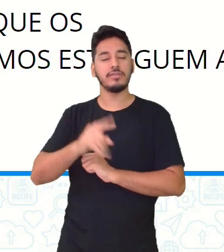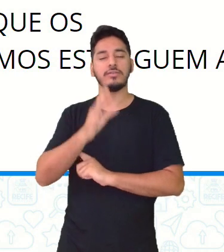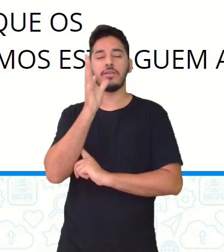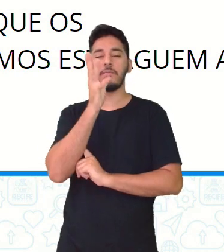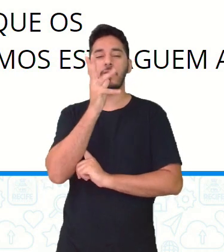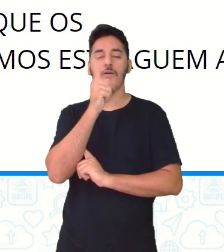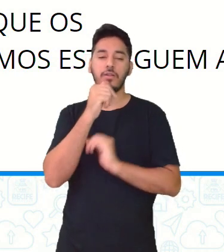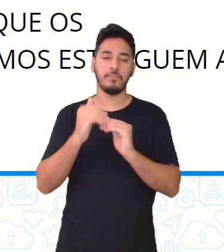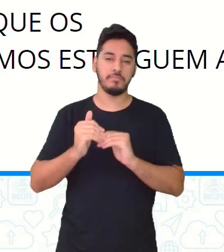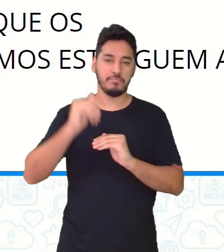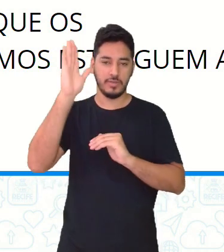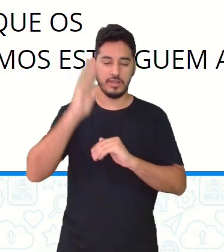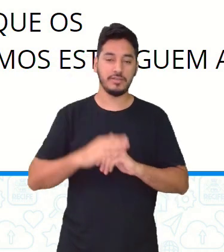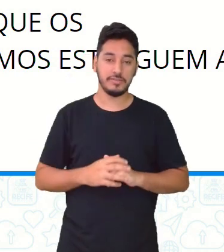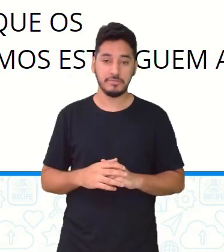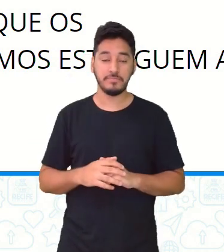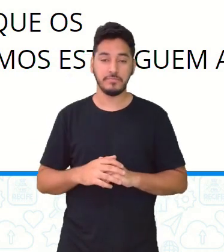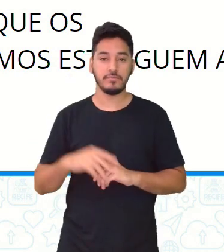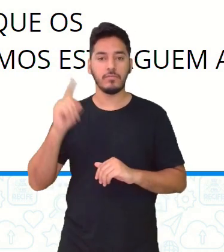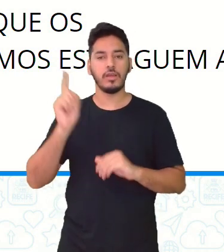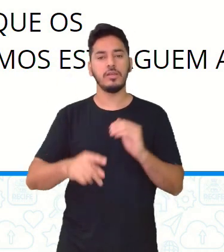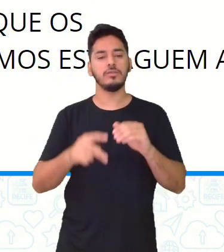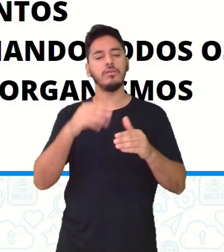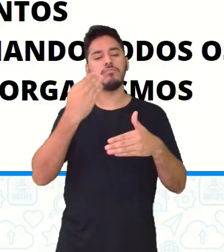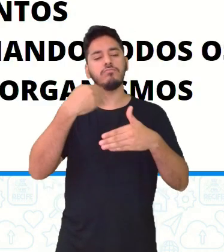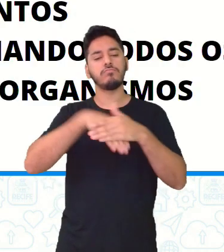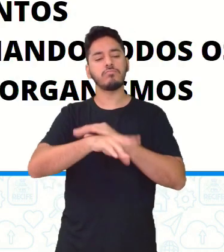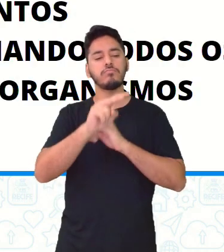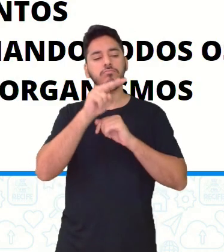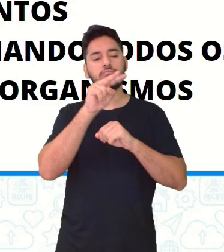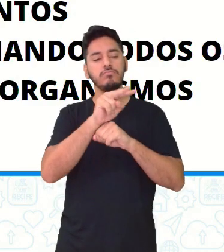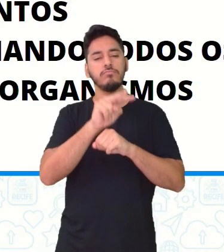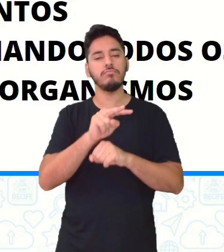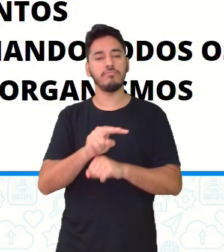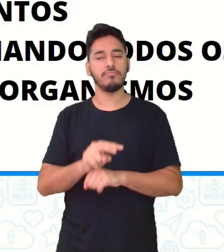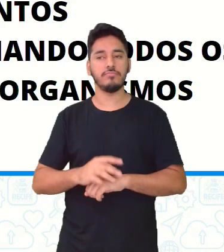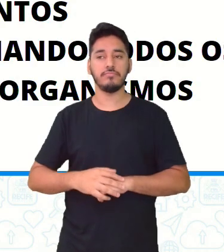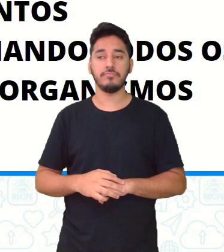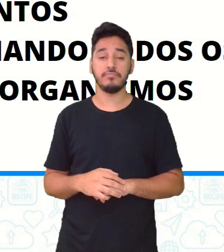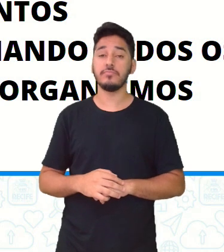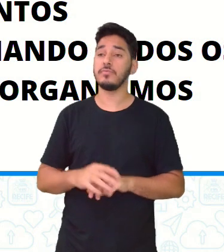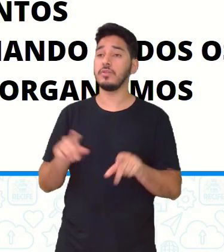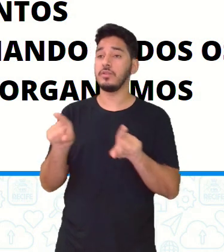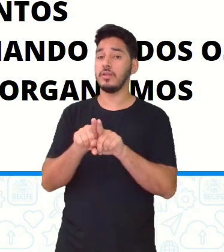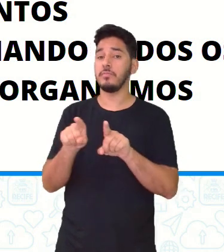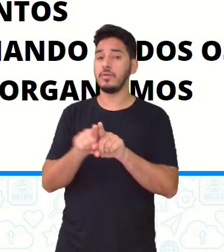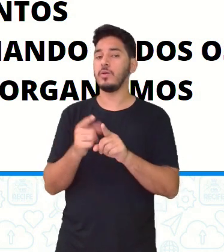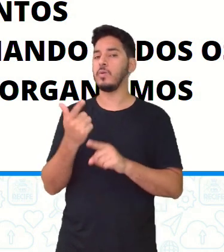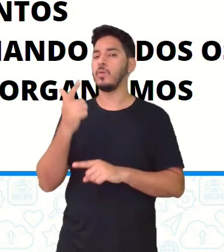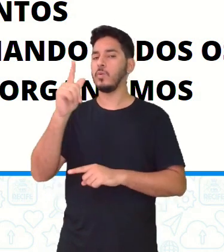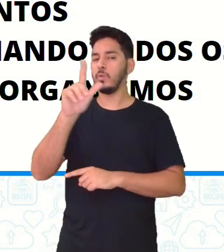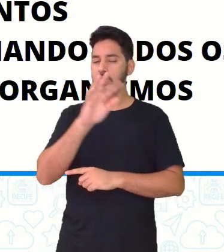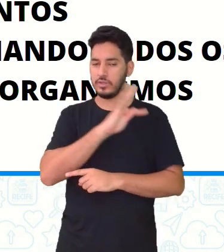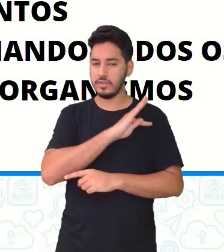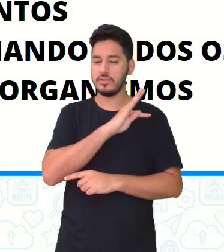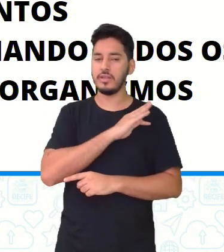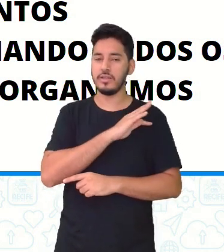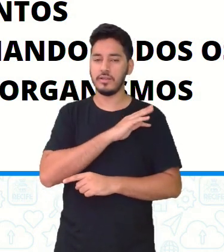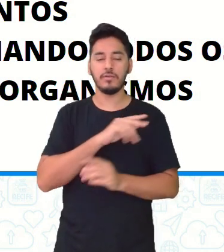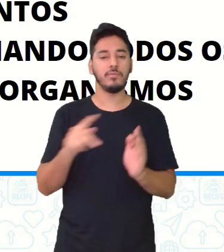duração maior, essa conservação. Temos também uma outra técnica, que é